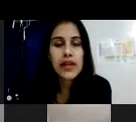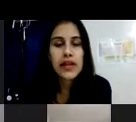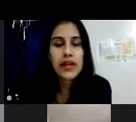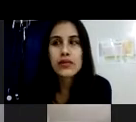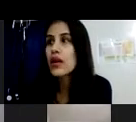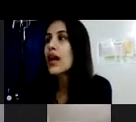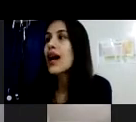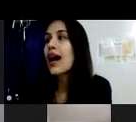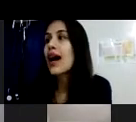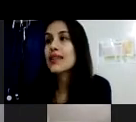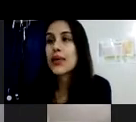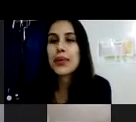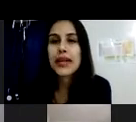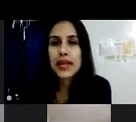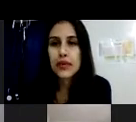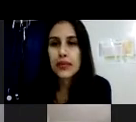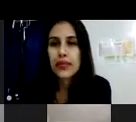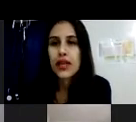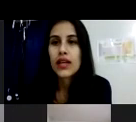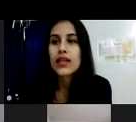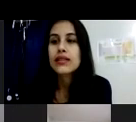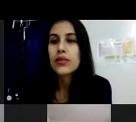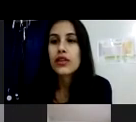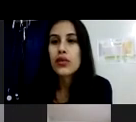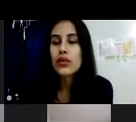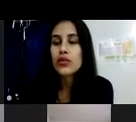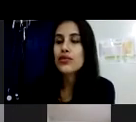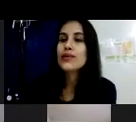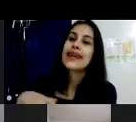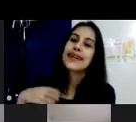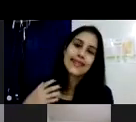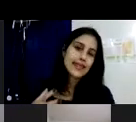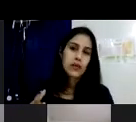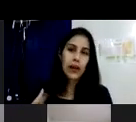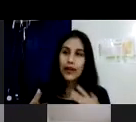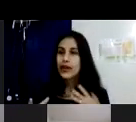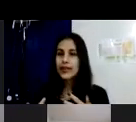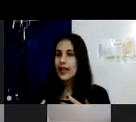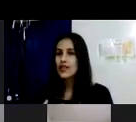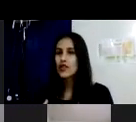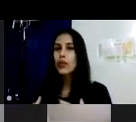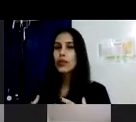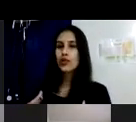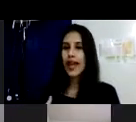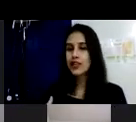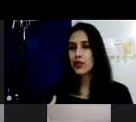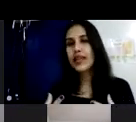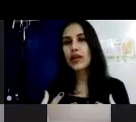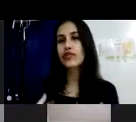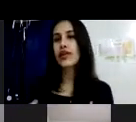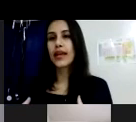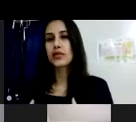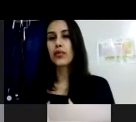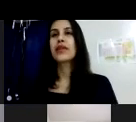deslocamento até o banheiro. Então, o idoso, a maioria deles tomam diurético. O que